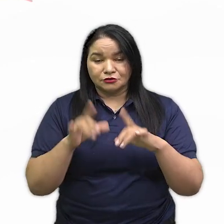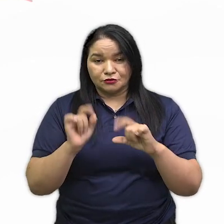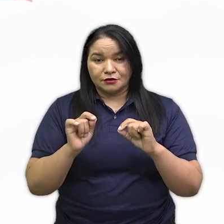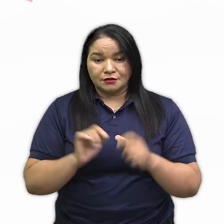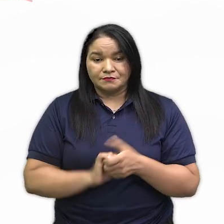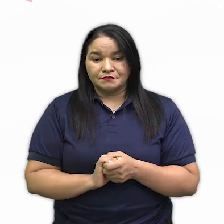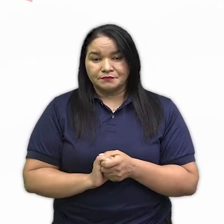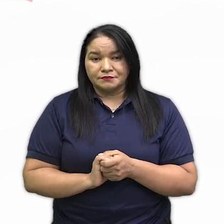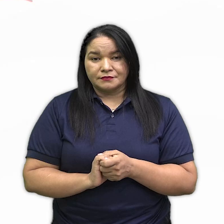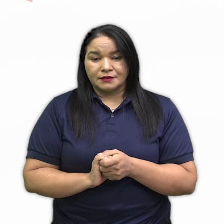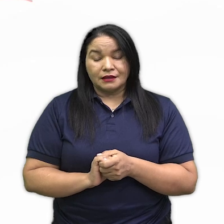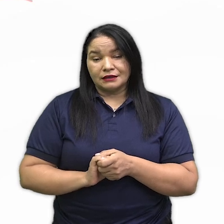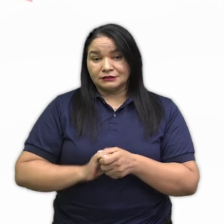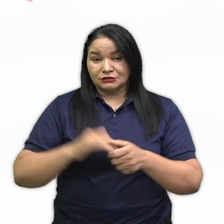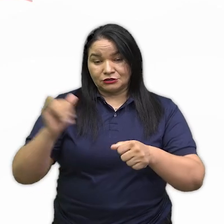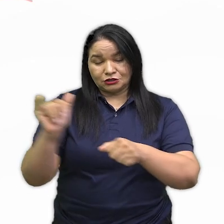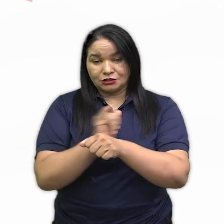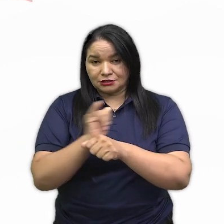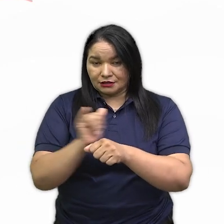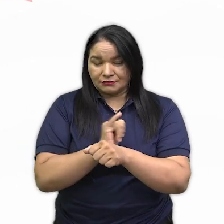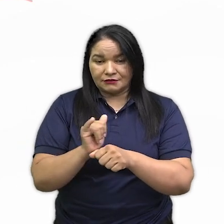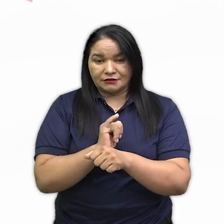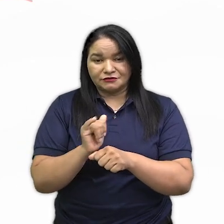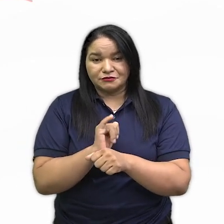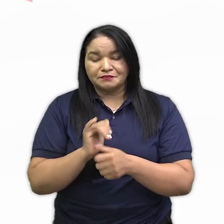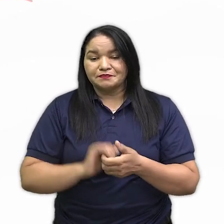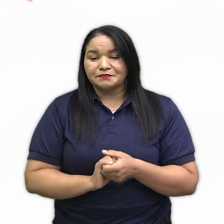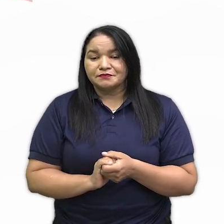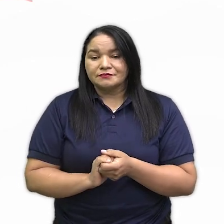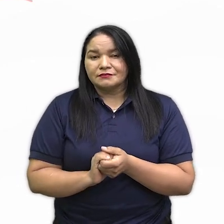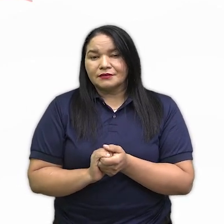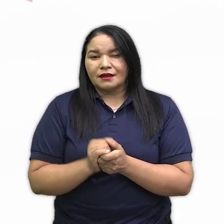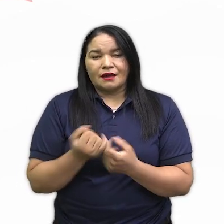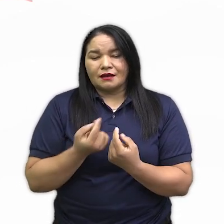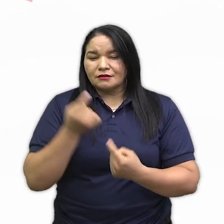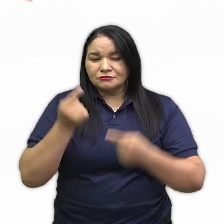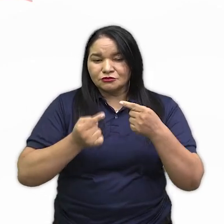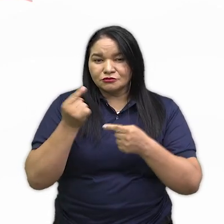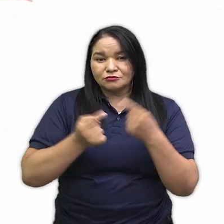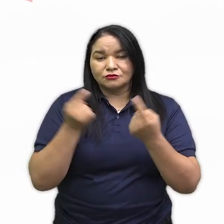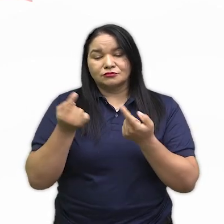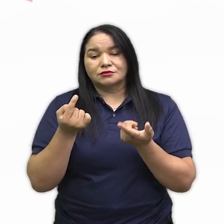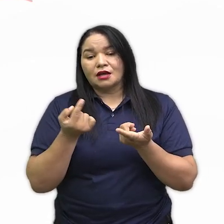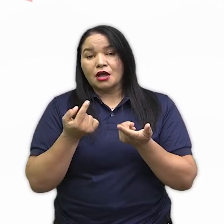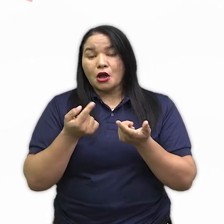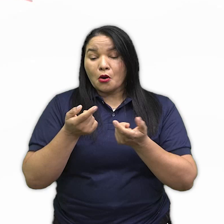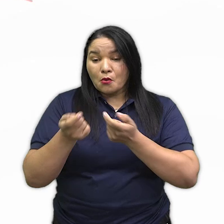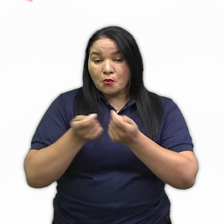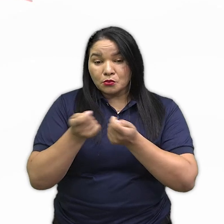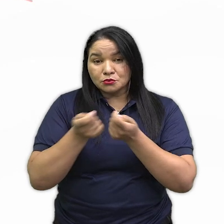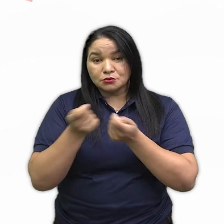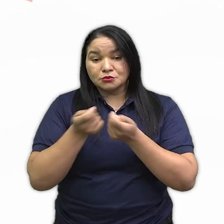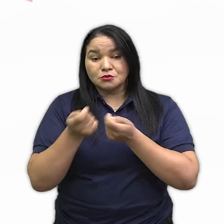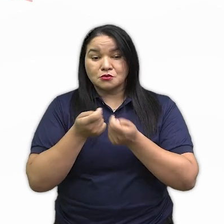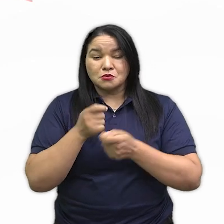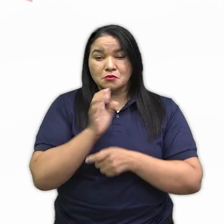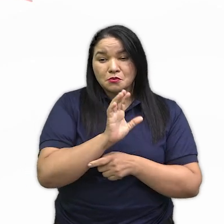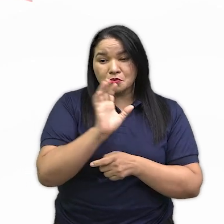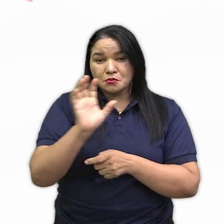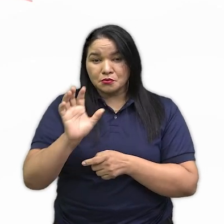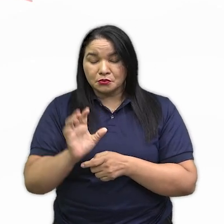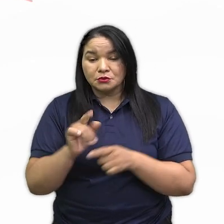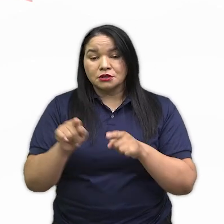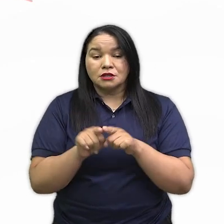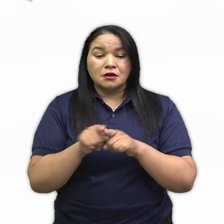questões de estratégias que envolvem ali essa disputa, esse controle pelos territórios, pelos